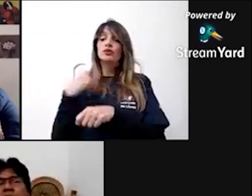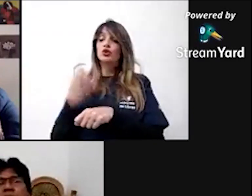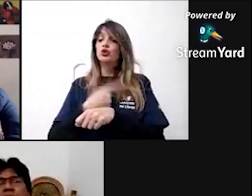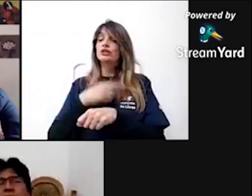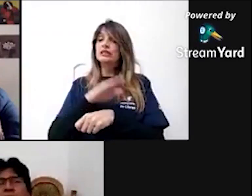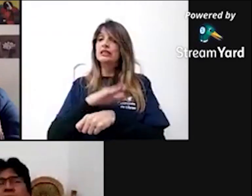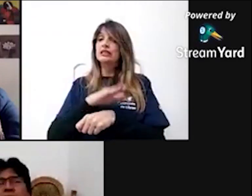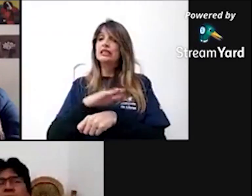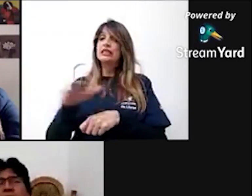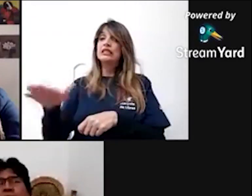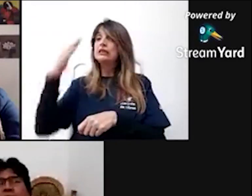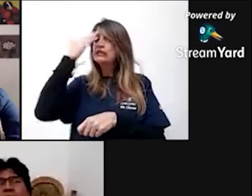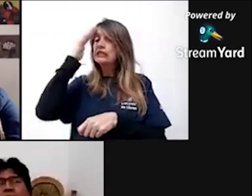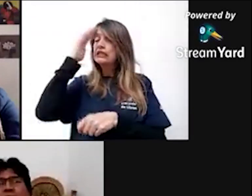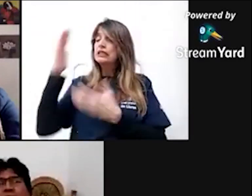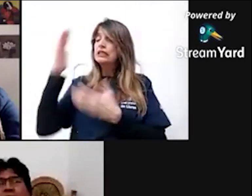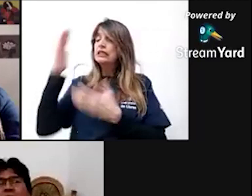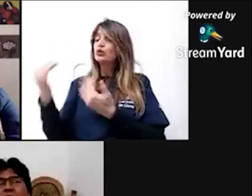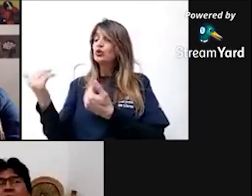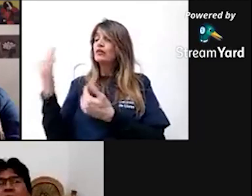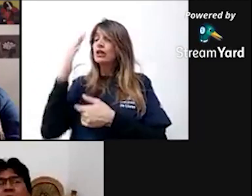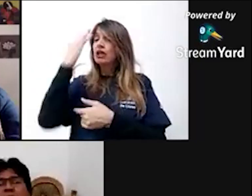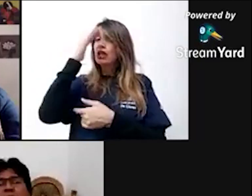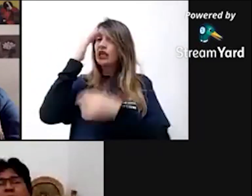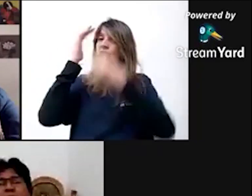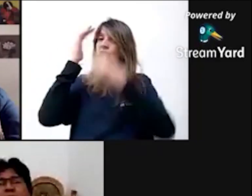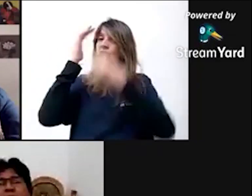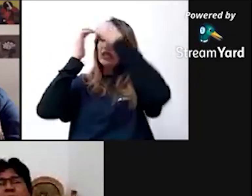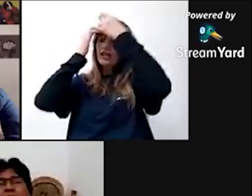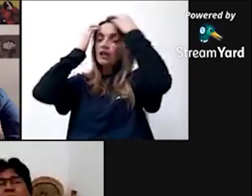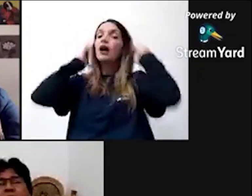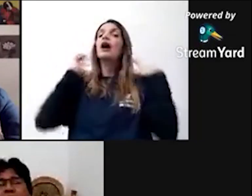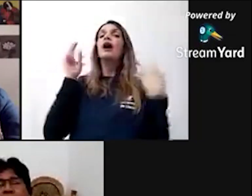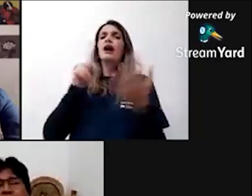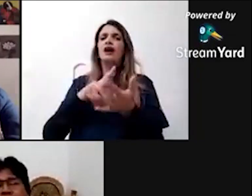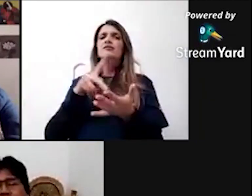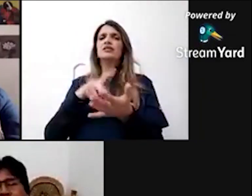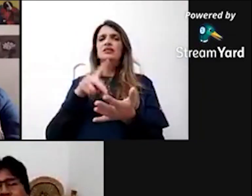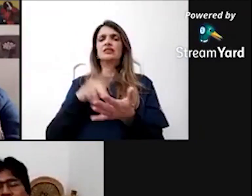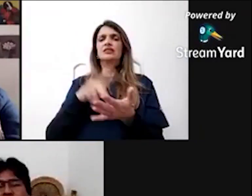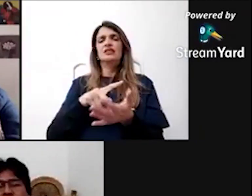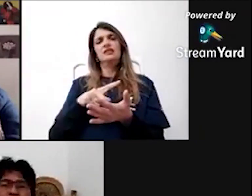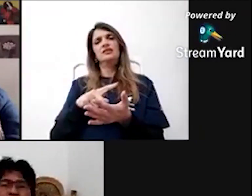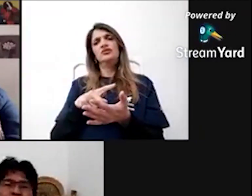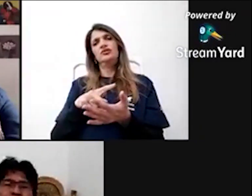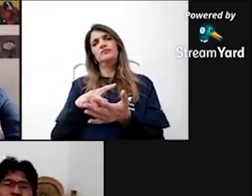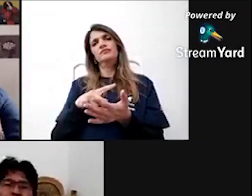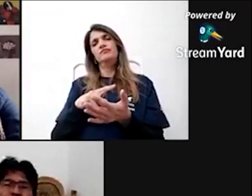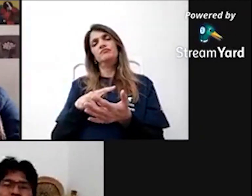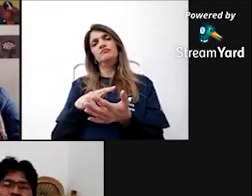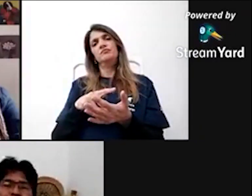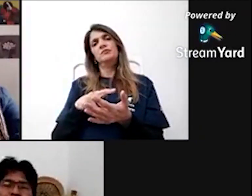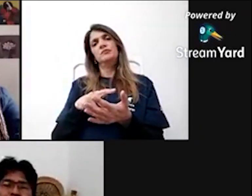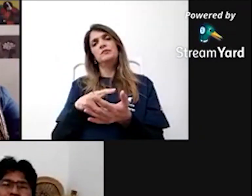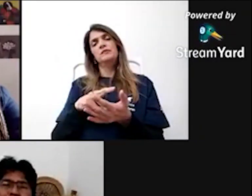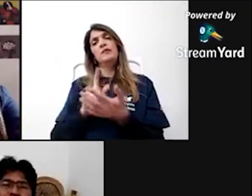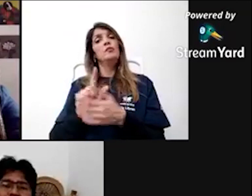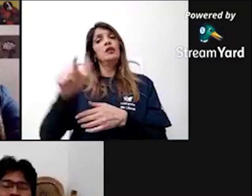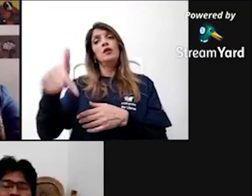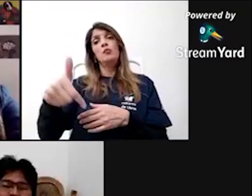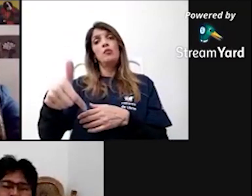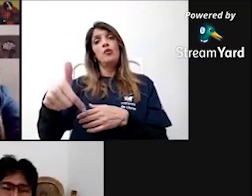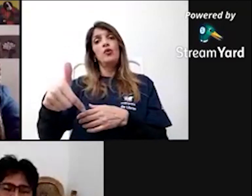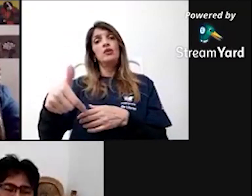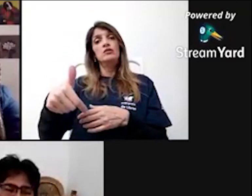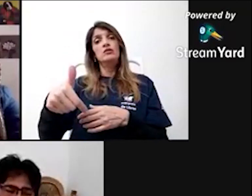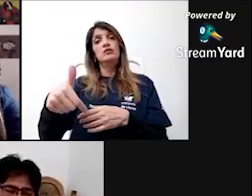nossos jovens, essa outra verdade, né? Essa outra narrativa, que eles vão depois poder, inclusive, colocar,